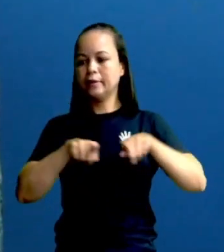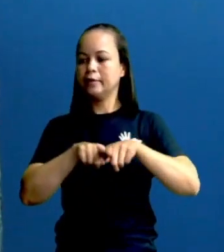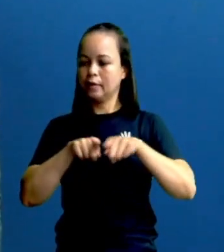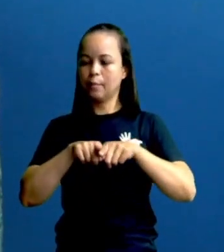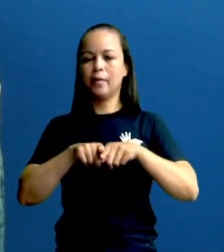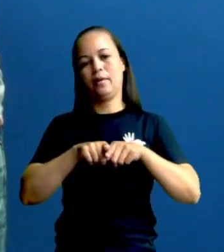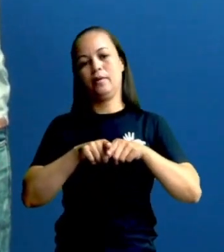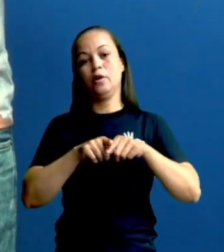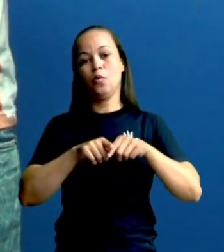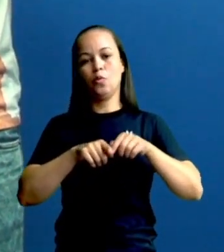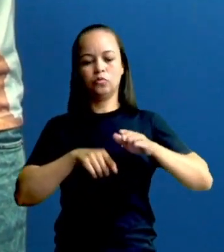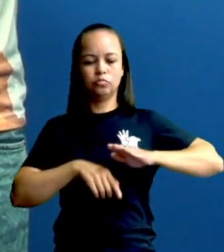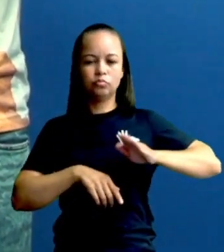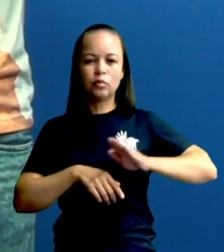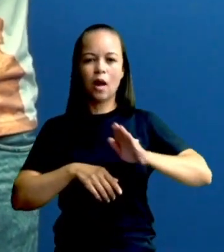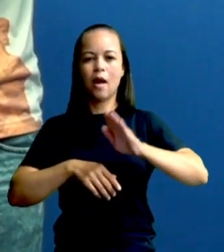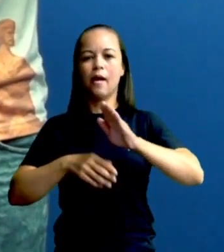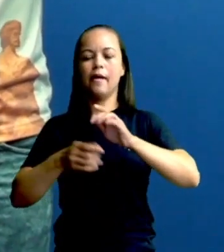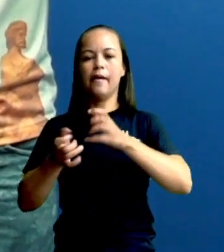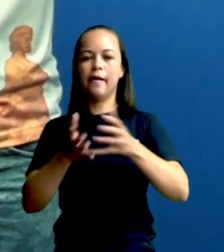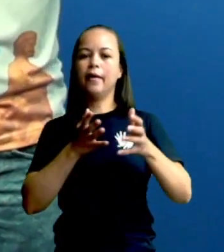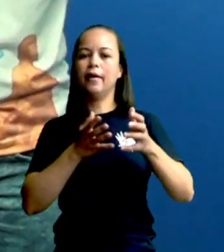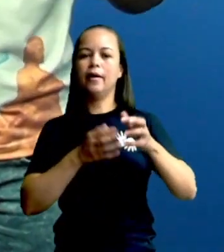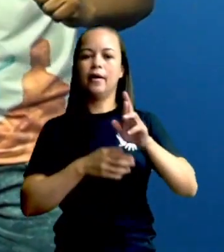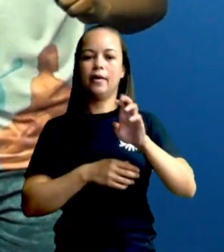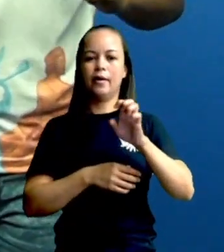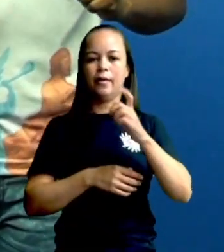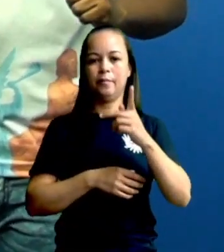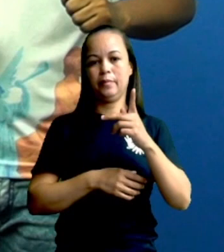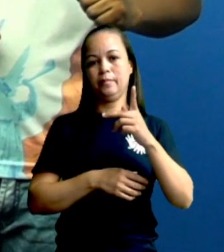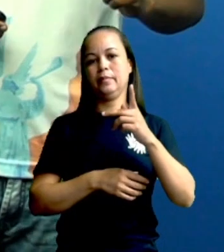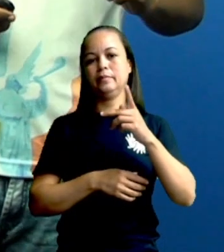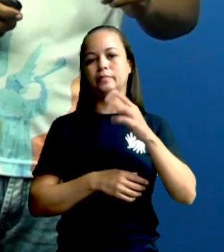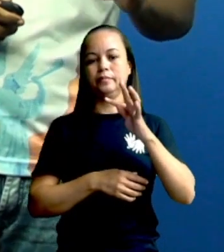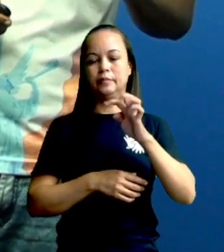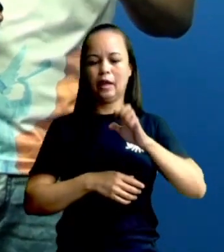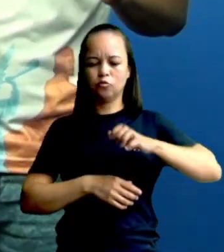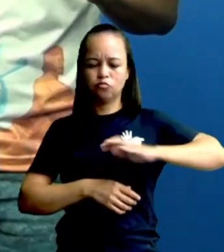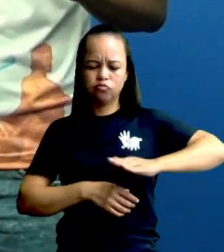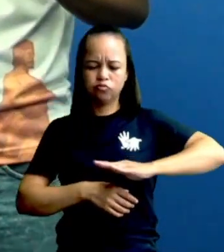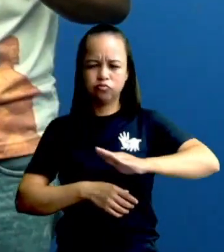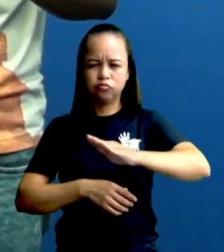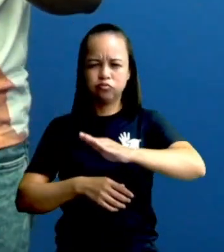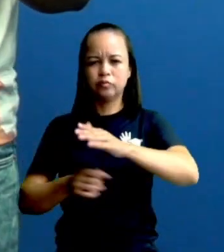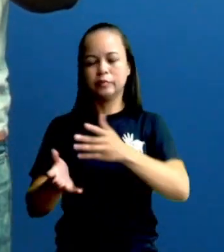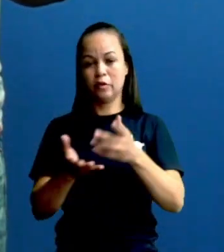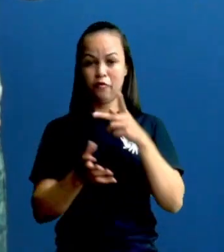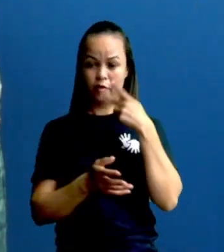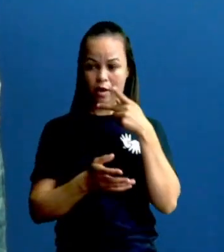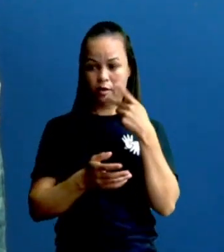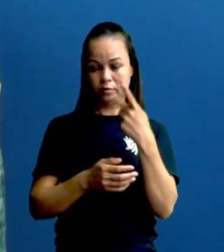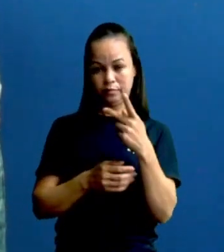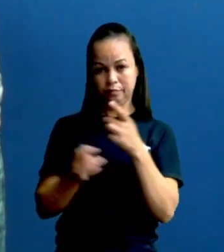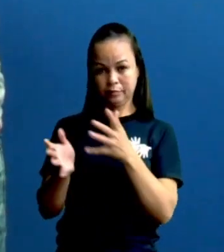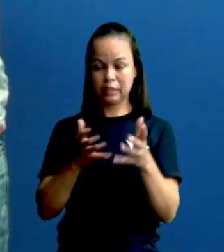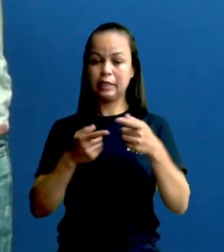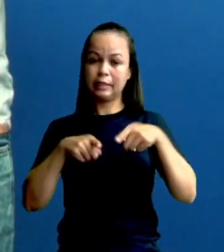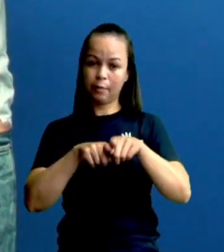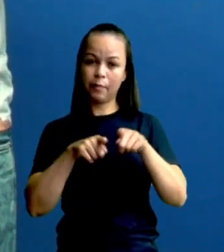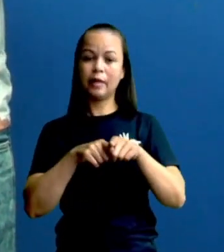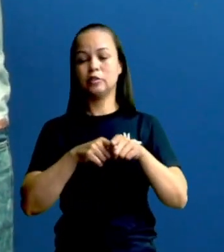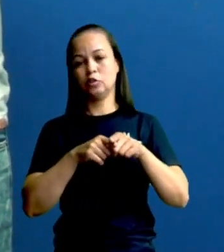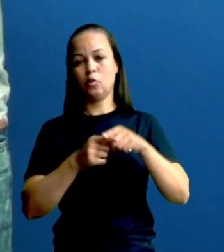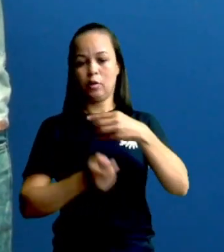nas aulas seguintes falaremos sobre as aves e os mamíferos. Quando se fala sobre répteis, nós lembramos